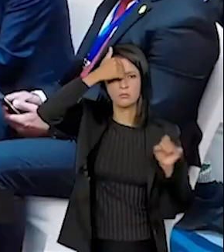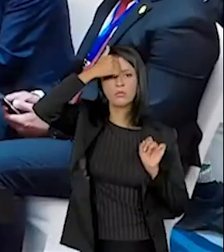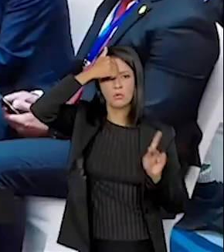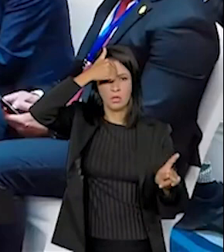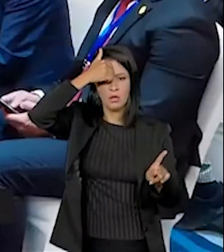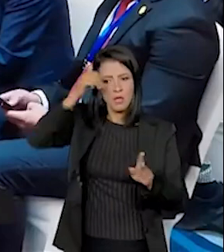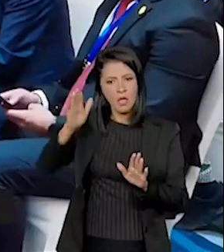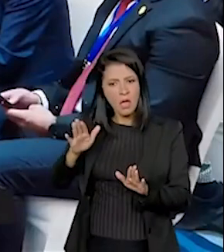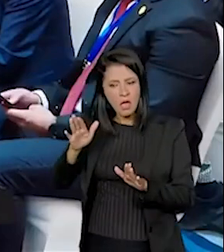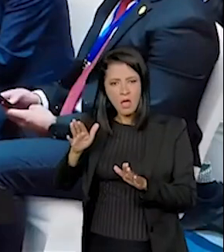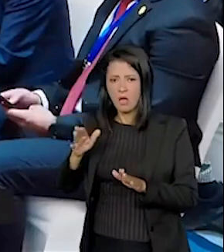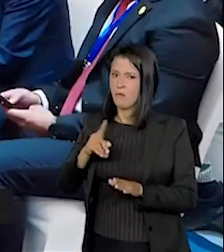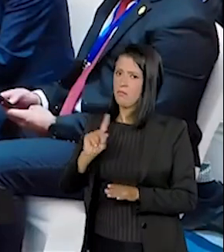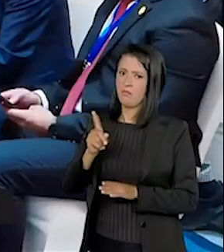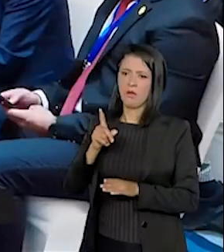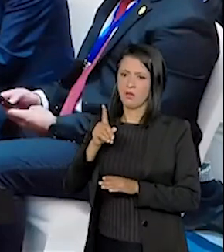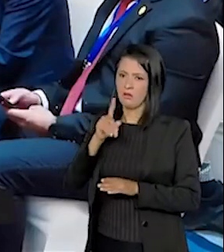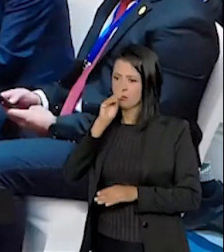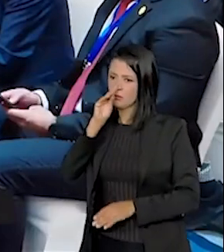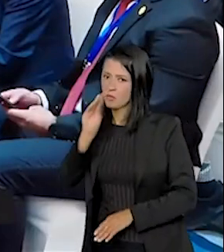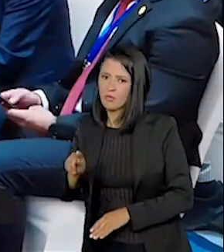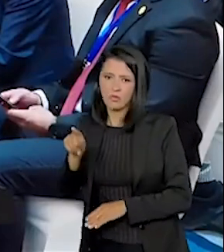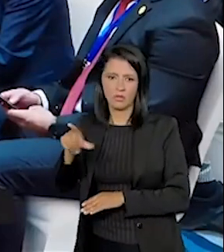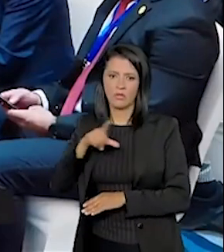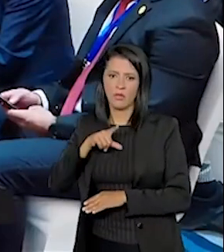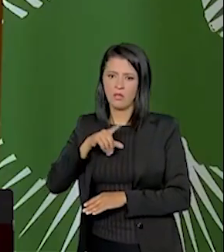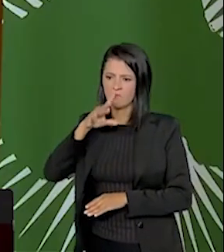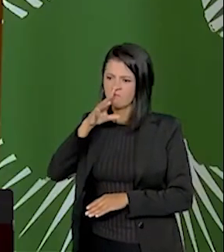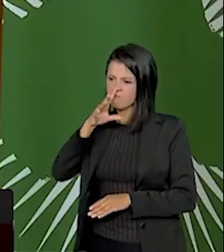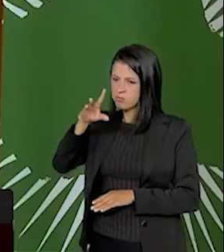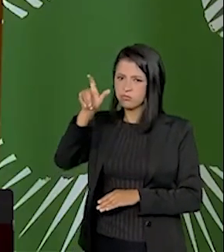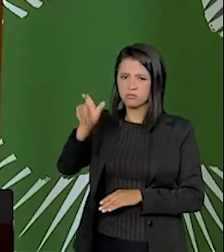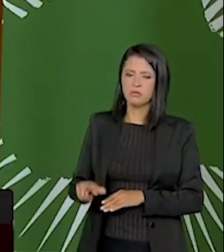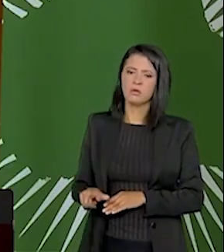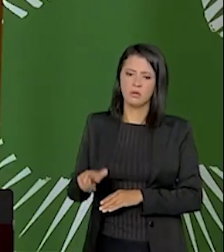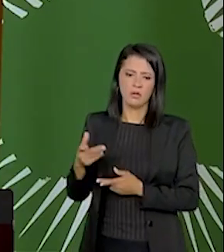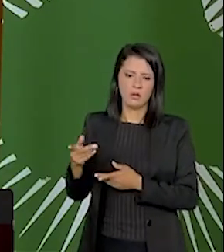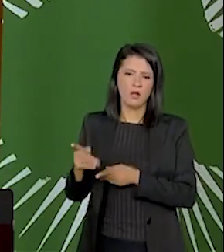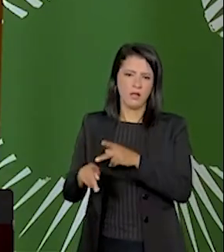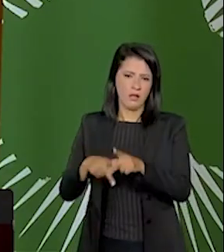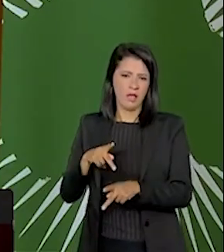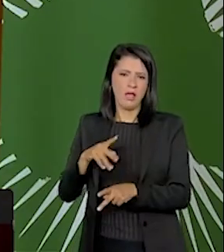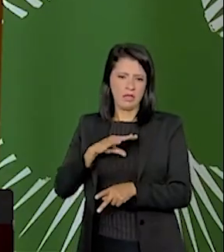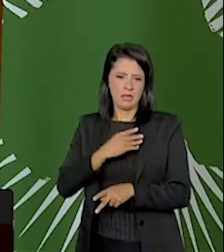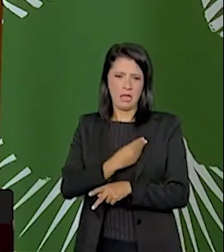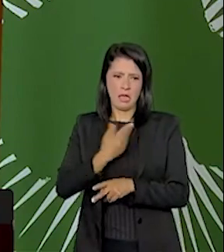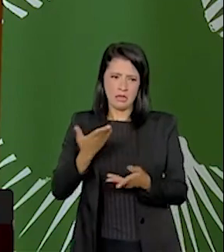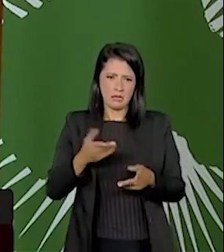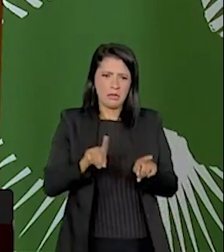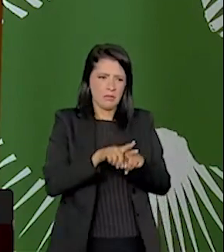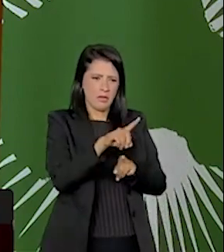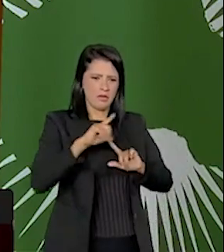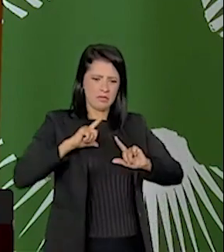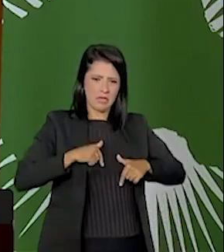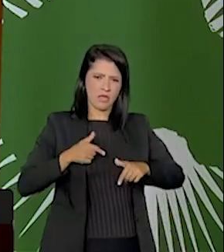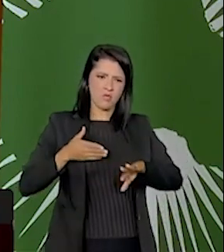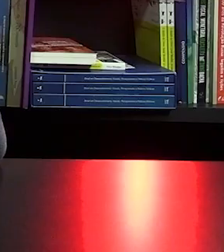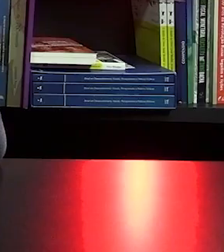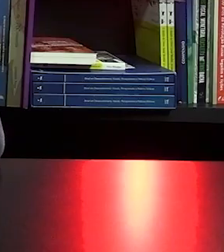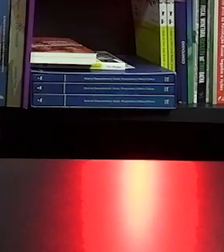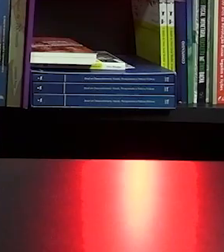mas o Brasil não pode deixar de condenar o que o o exército de Israel está fazendo na Facha de